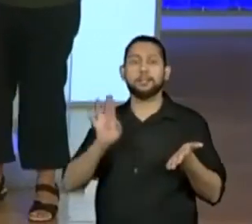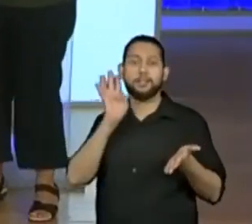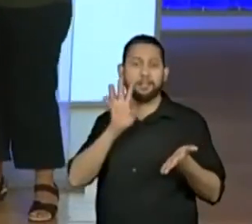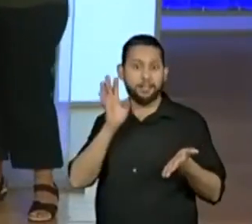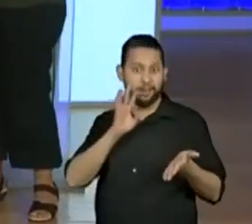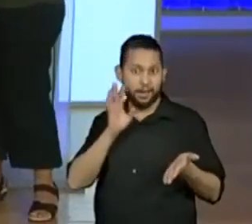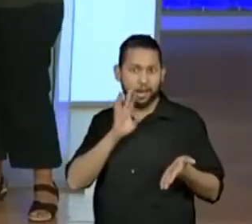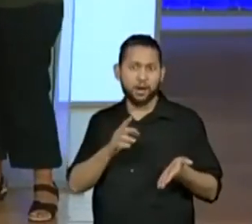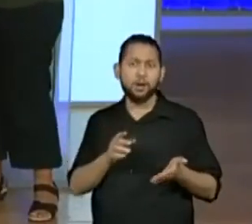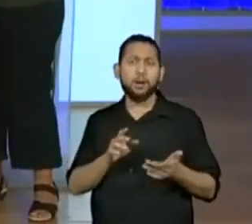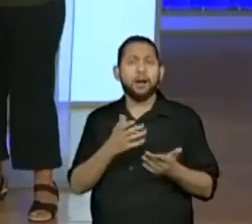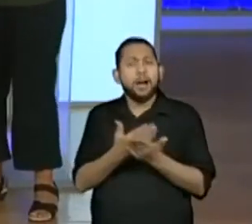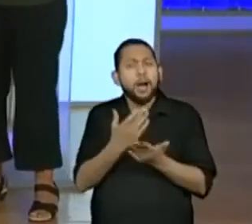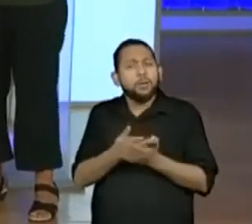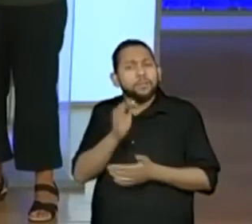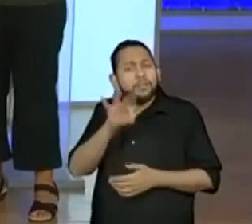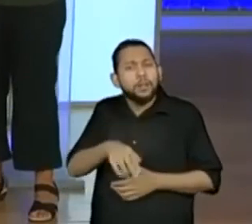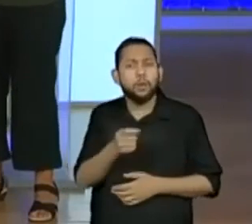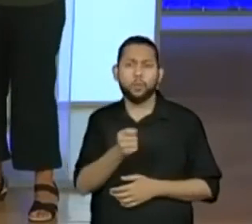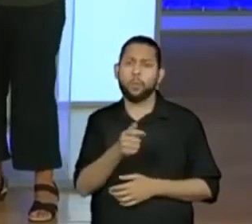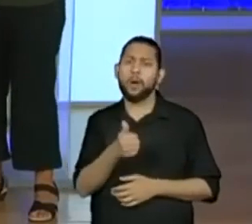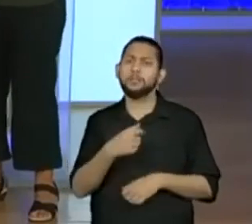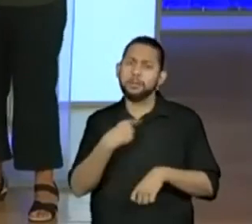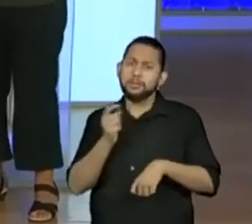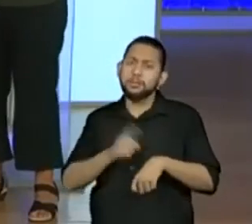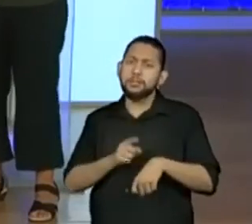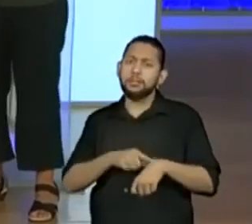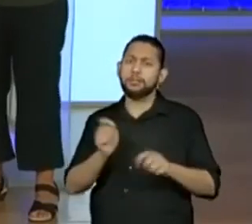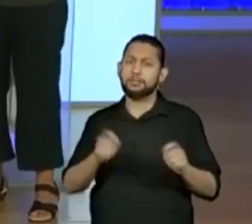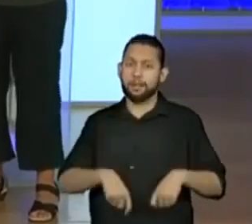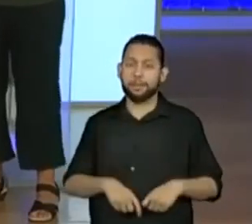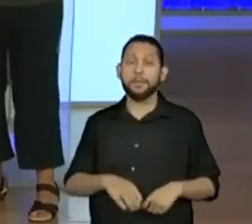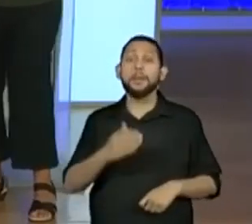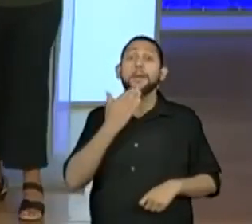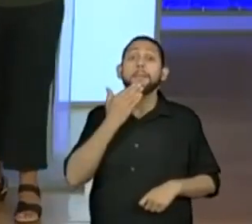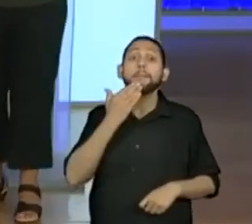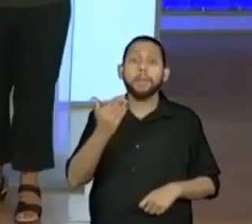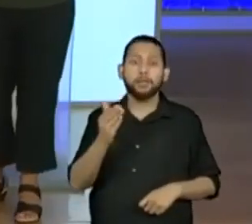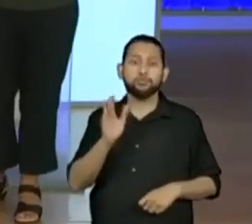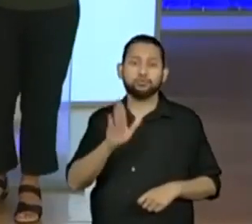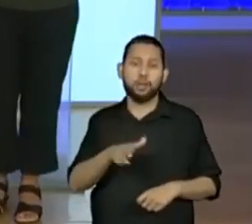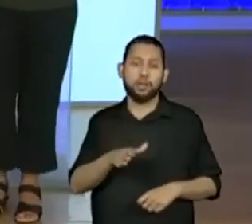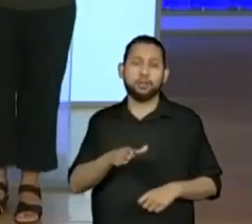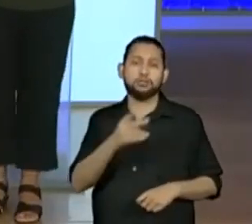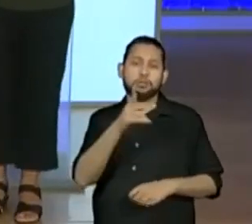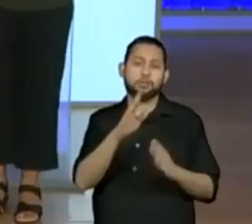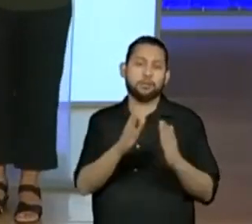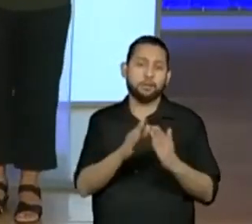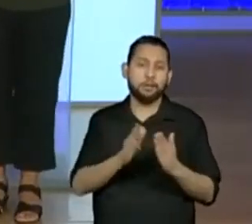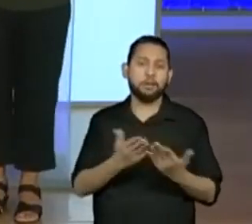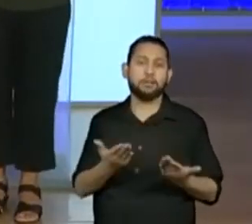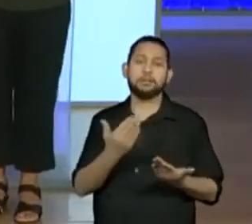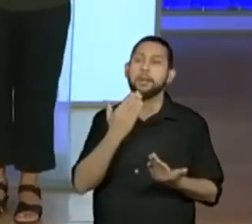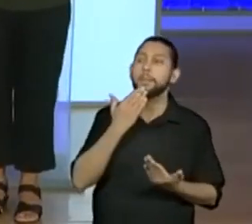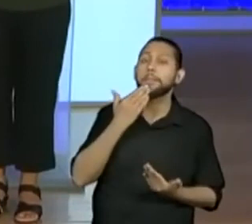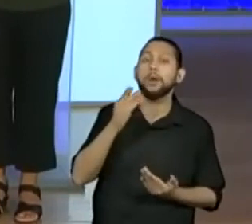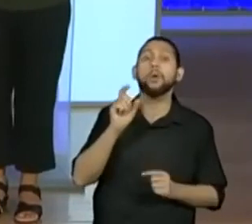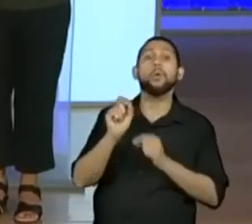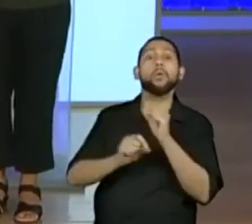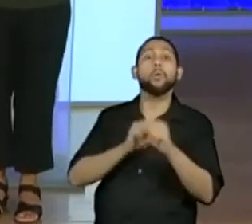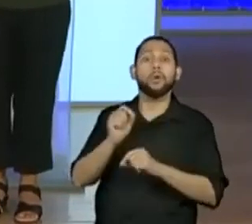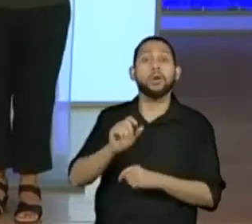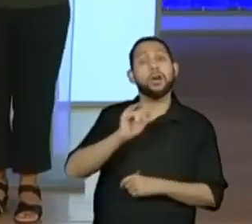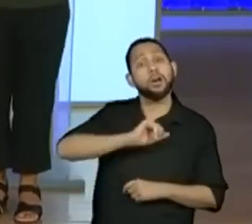Tá chegando o finalzinho da aula, mas ainda vai dar tempo. Já peçam aí os alunos aí de casa, estudantes, já vão passando